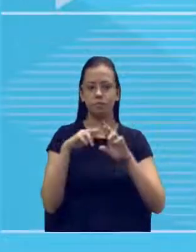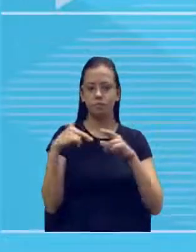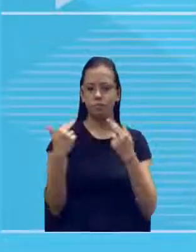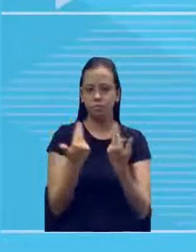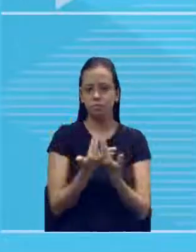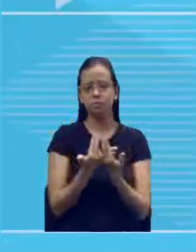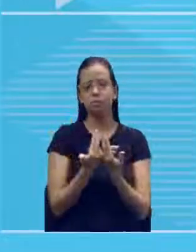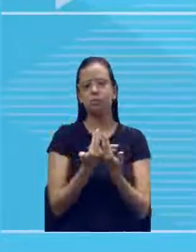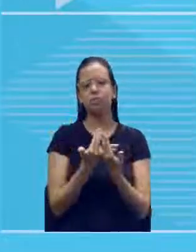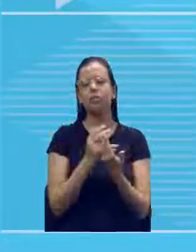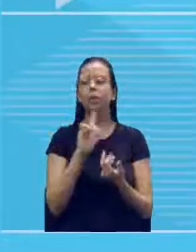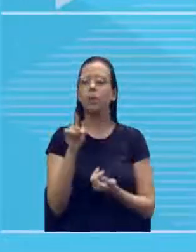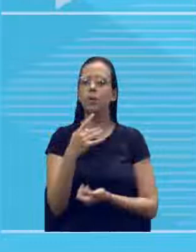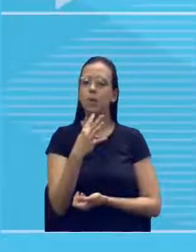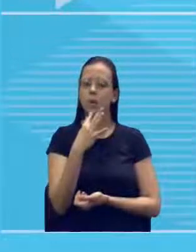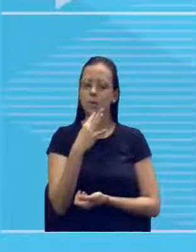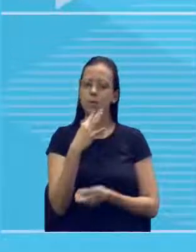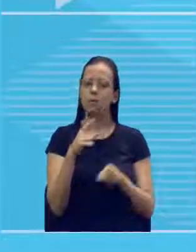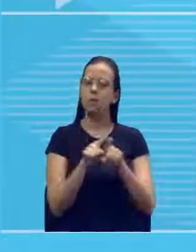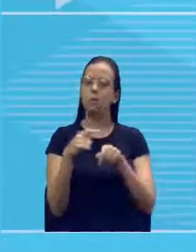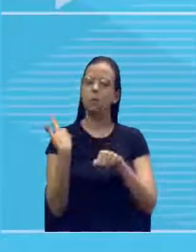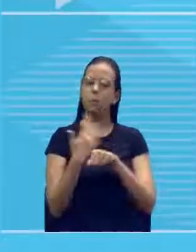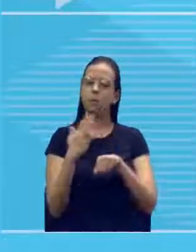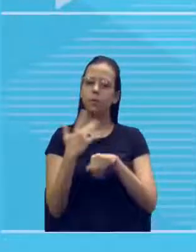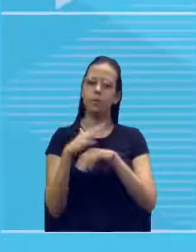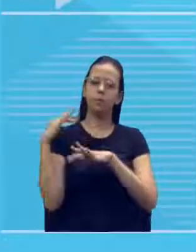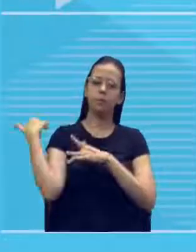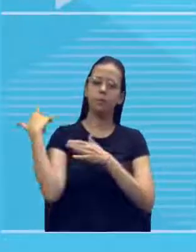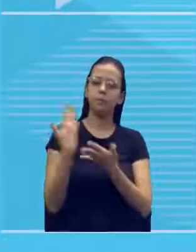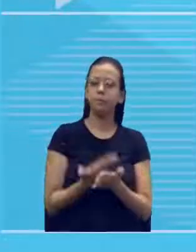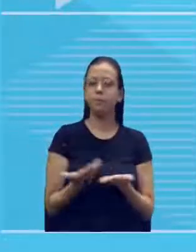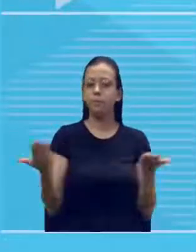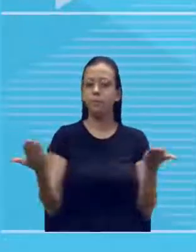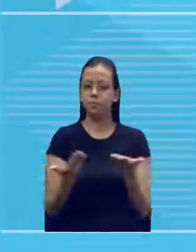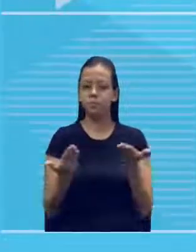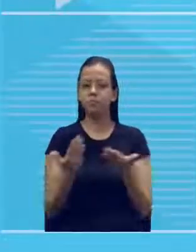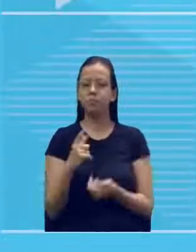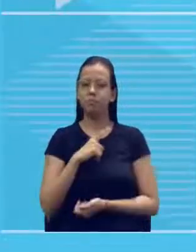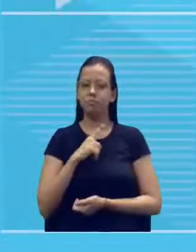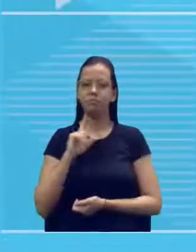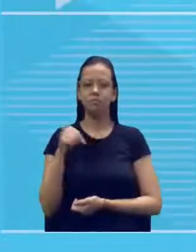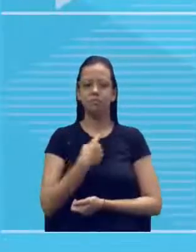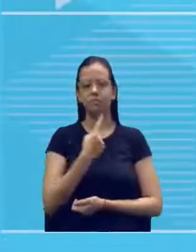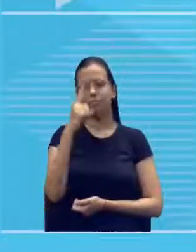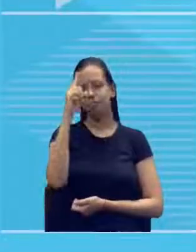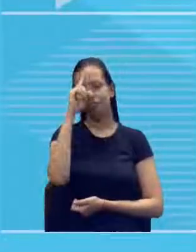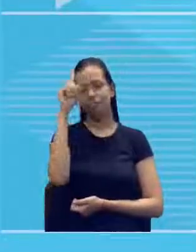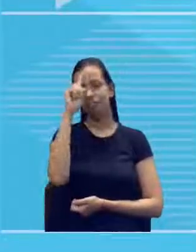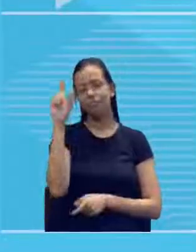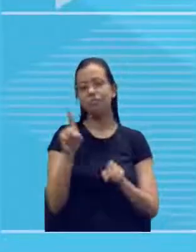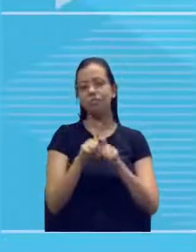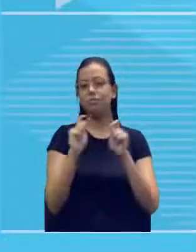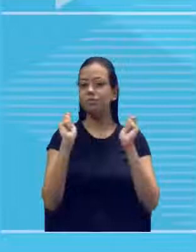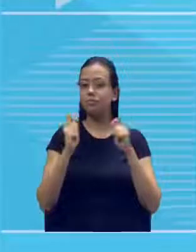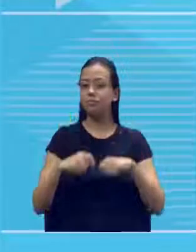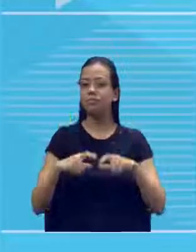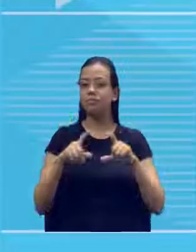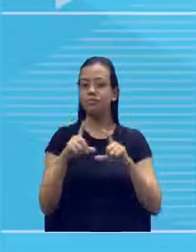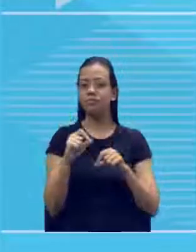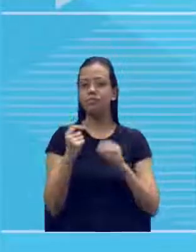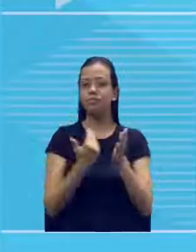nós conhecemos e praticamos até hoje, que estão no nosso dia a dia e que muito provavelmente elas